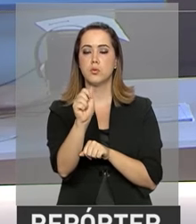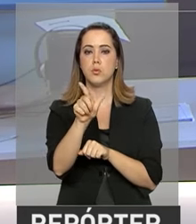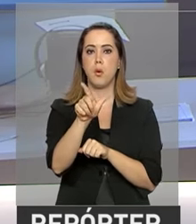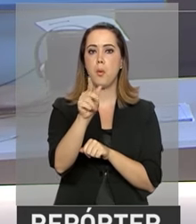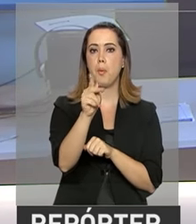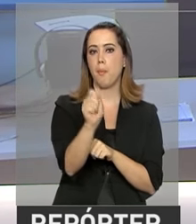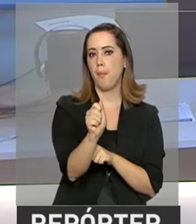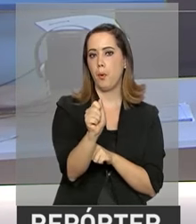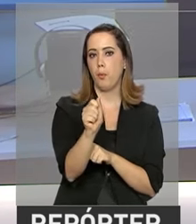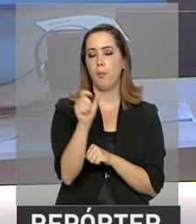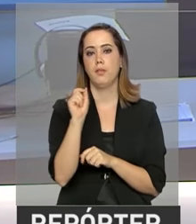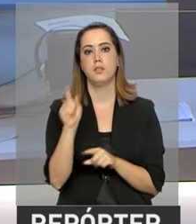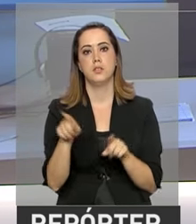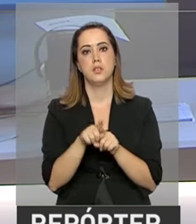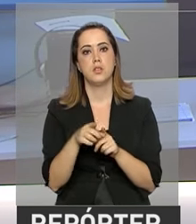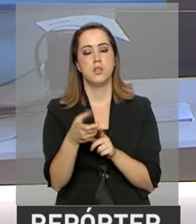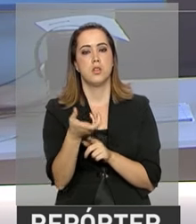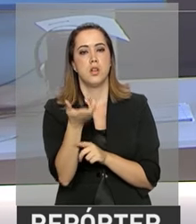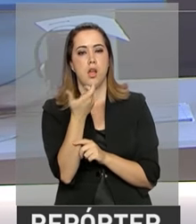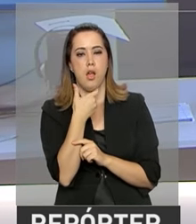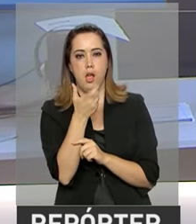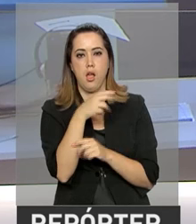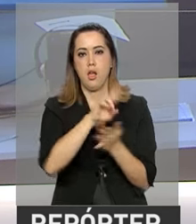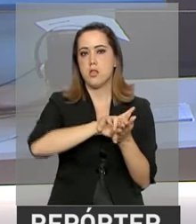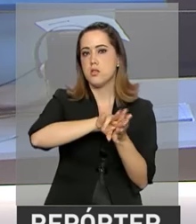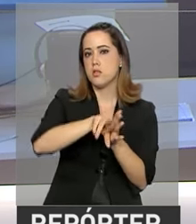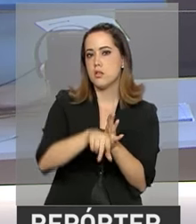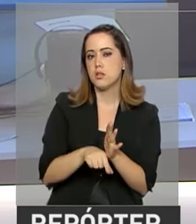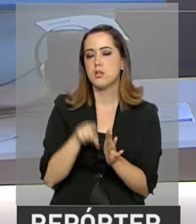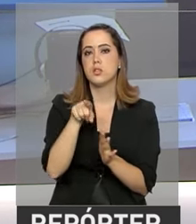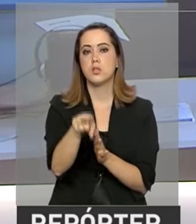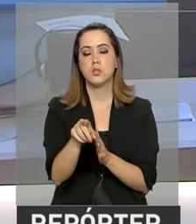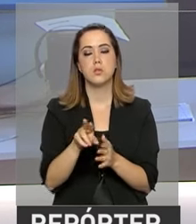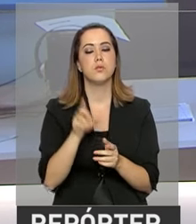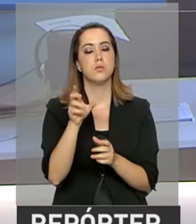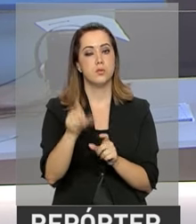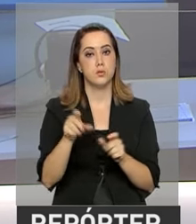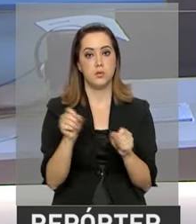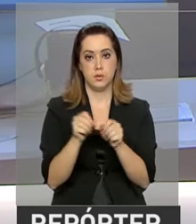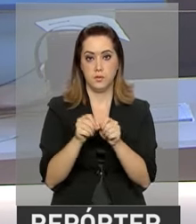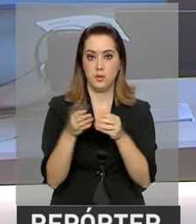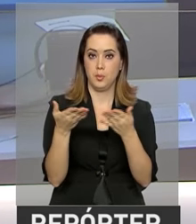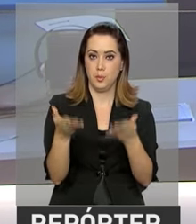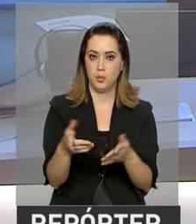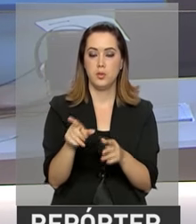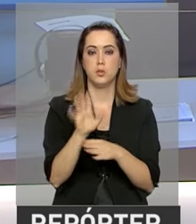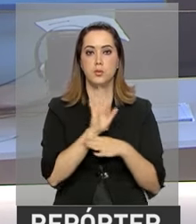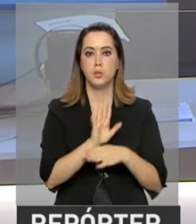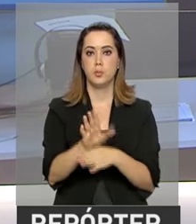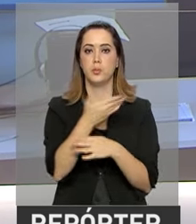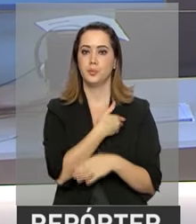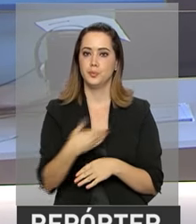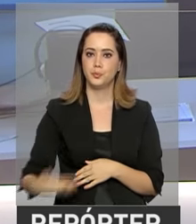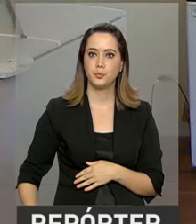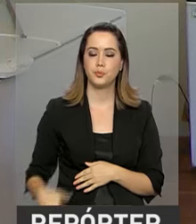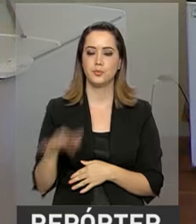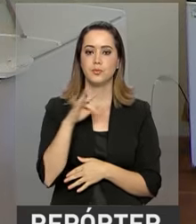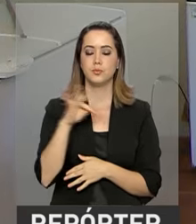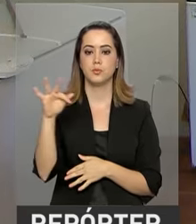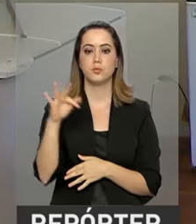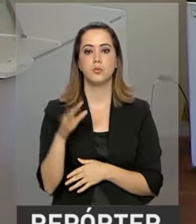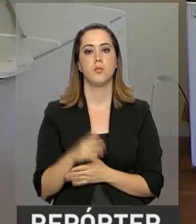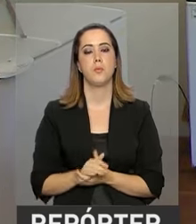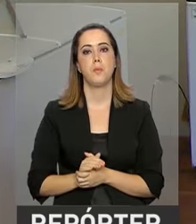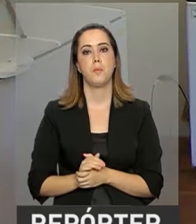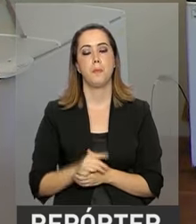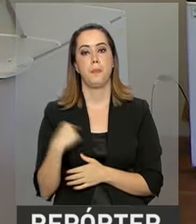muitas outras. O produto vai direto para a merenda de alunos das escolas públicas, tudo com apoio do governo federal. Nós